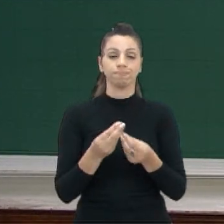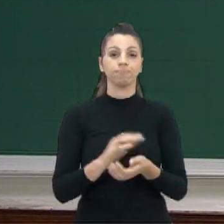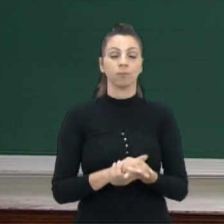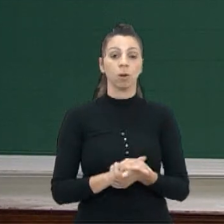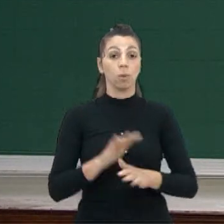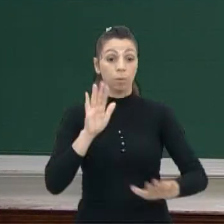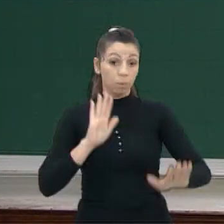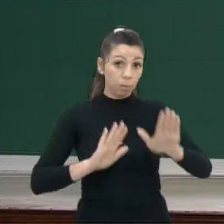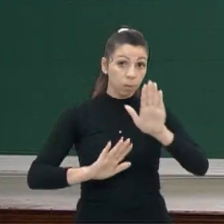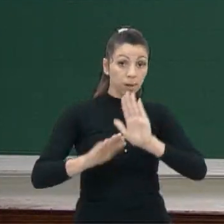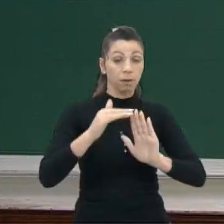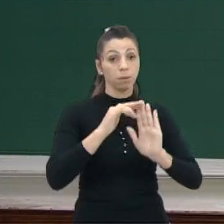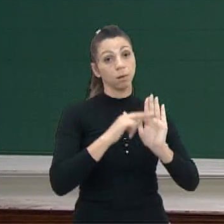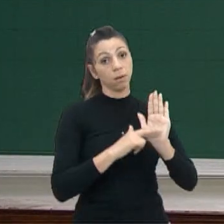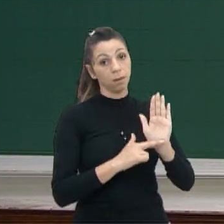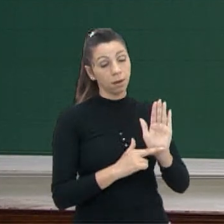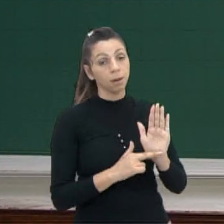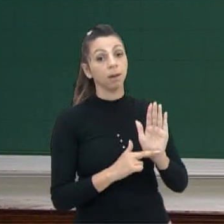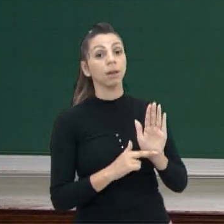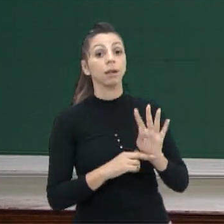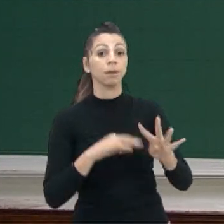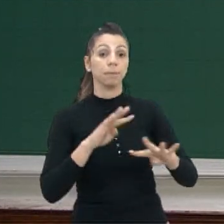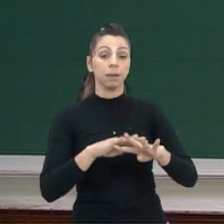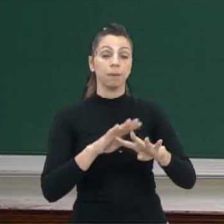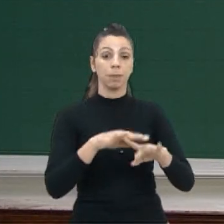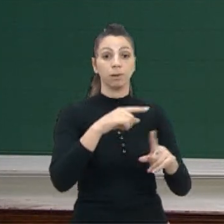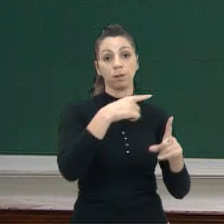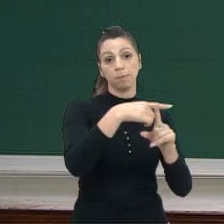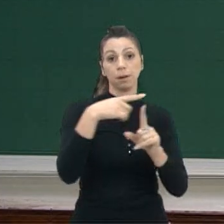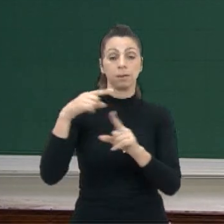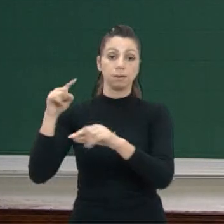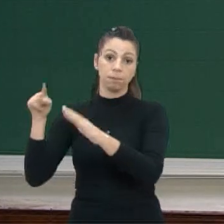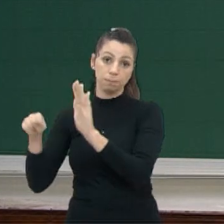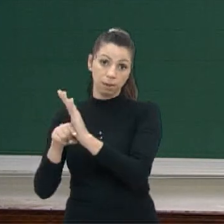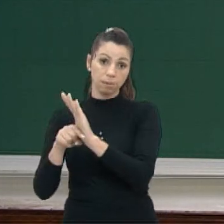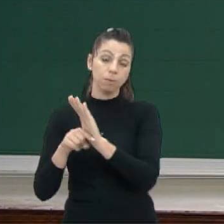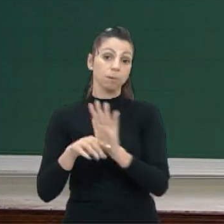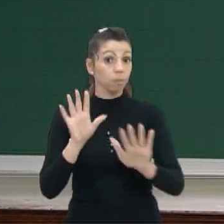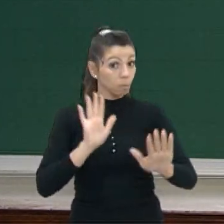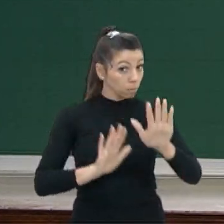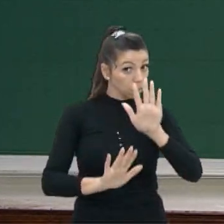sinal. Às vezes o erro não é nem o polinômio, o erro é a regra de sinal mesmo. Então, muito cuidado nessa parte.